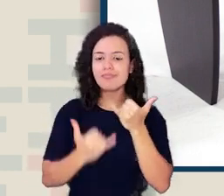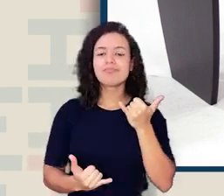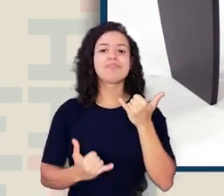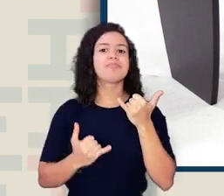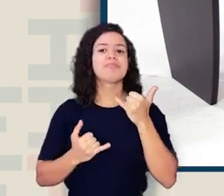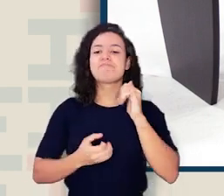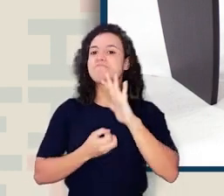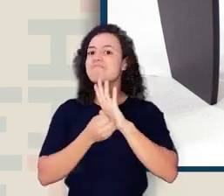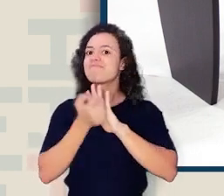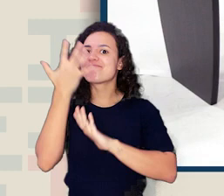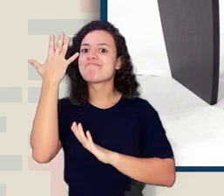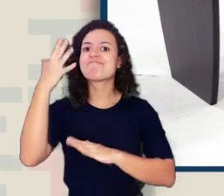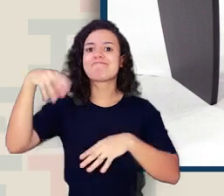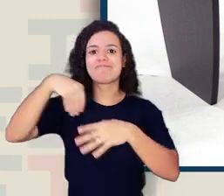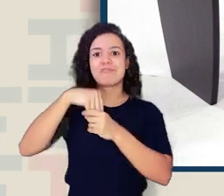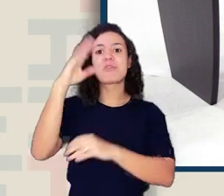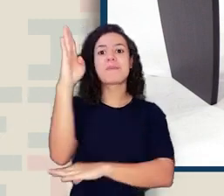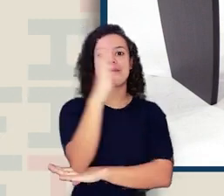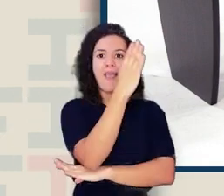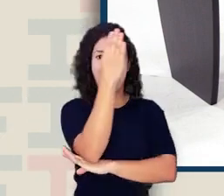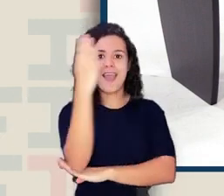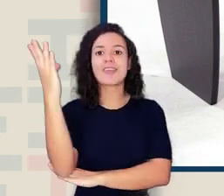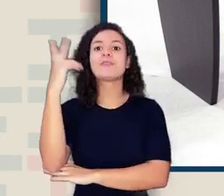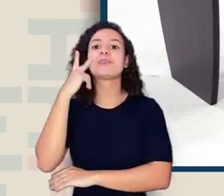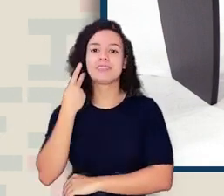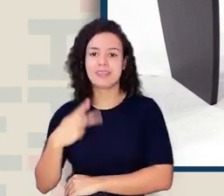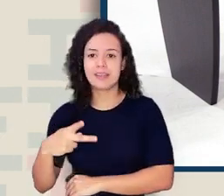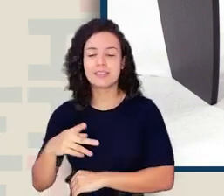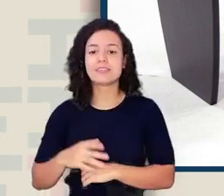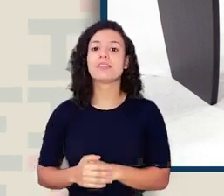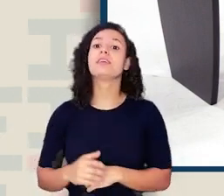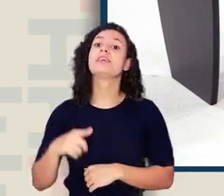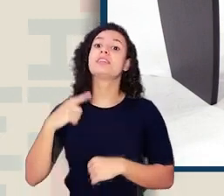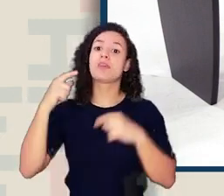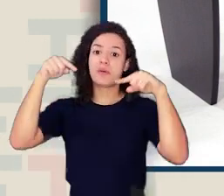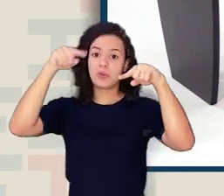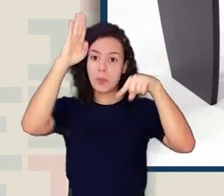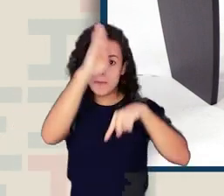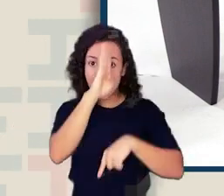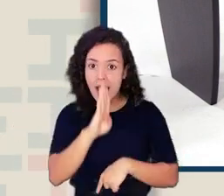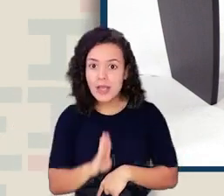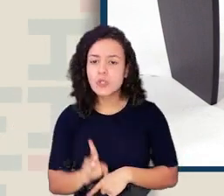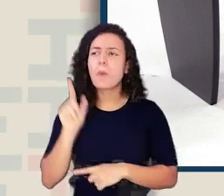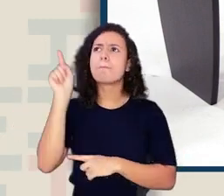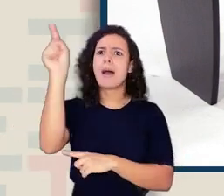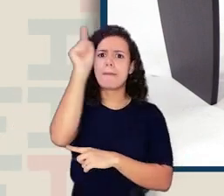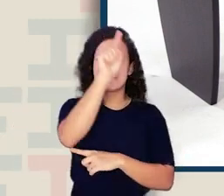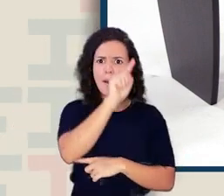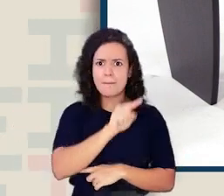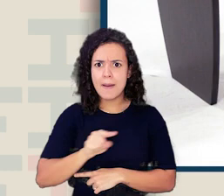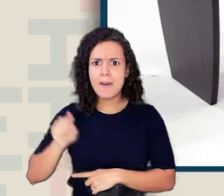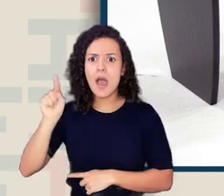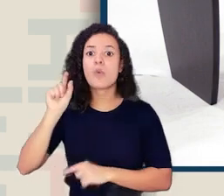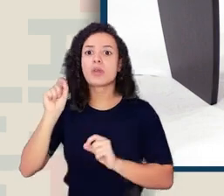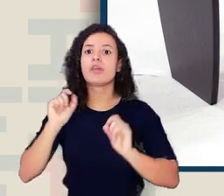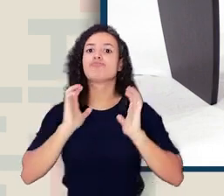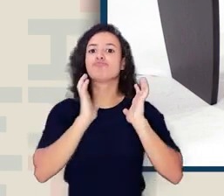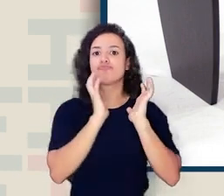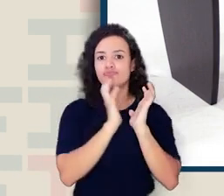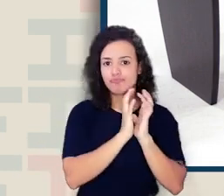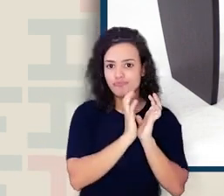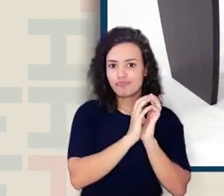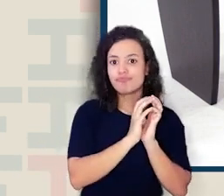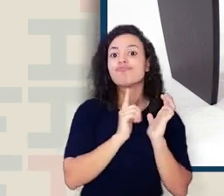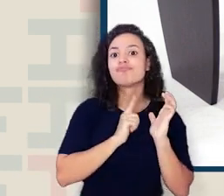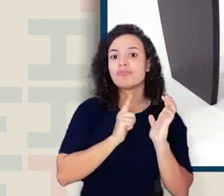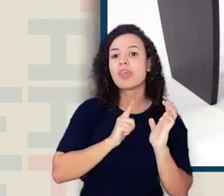singulares e plurais do nosso maracatu cearense. Então, nós temos maracatu no nosso Brasil, no estado de